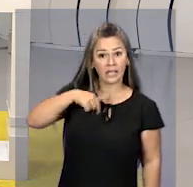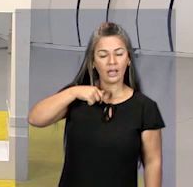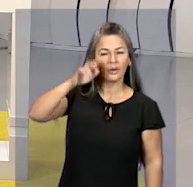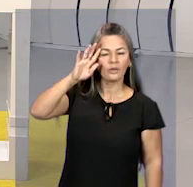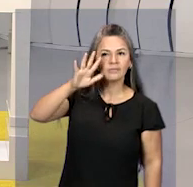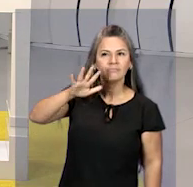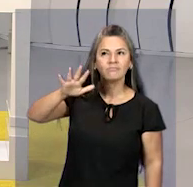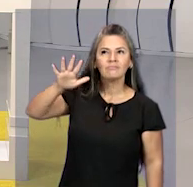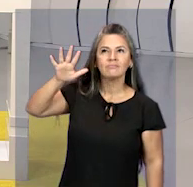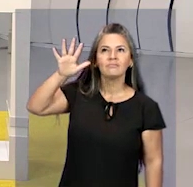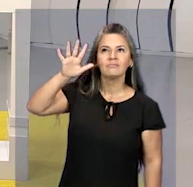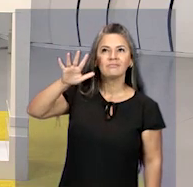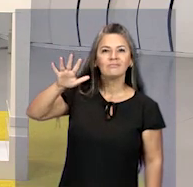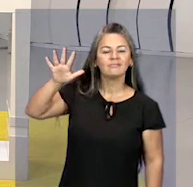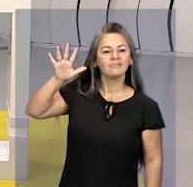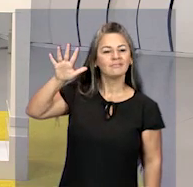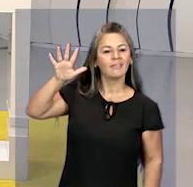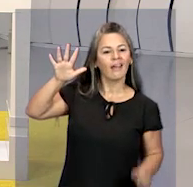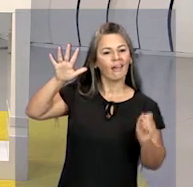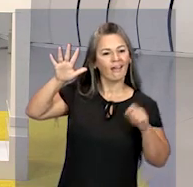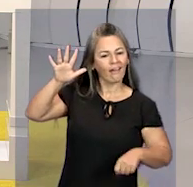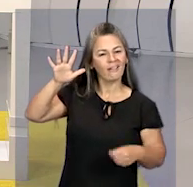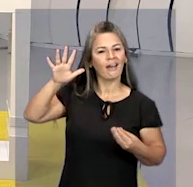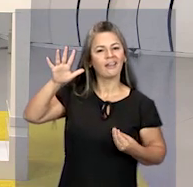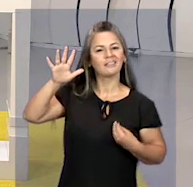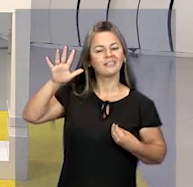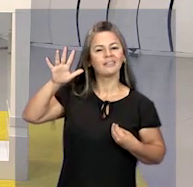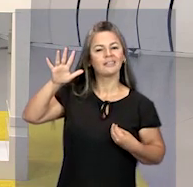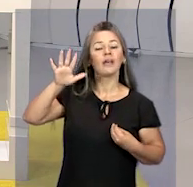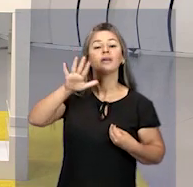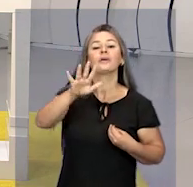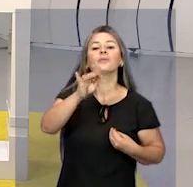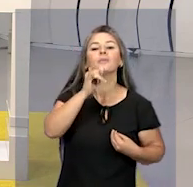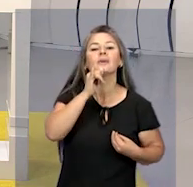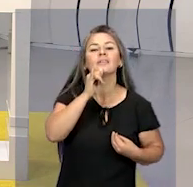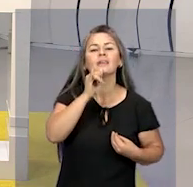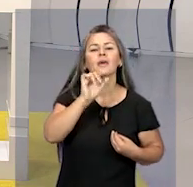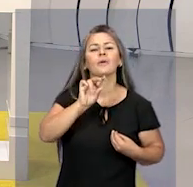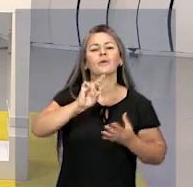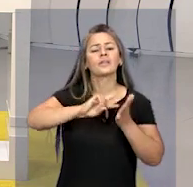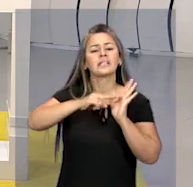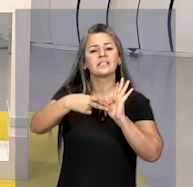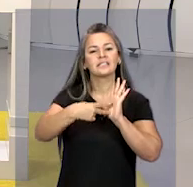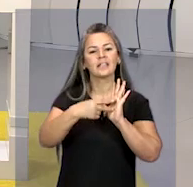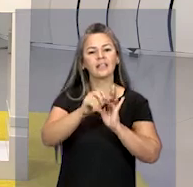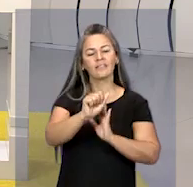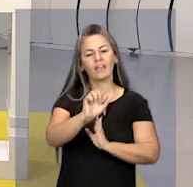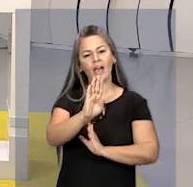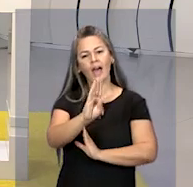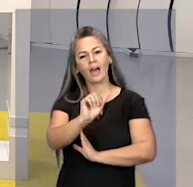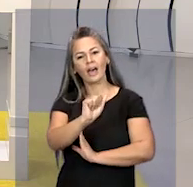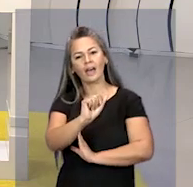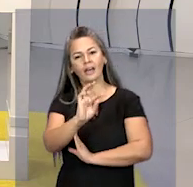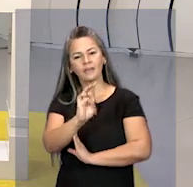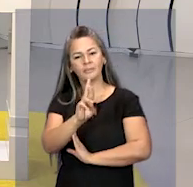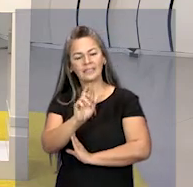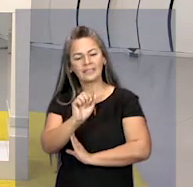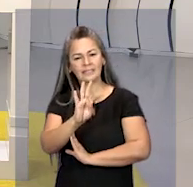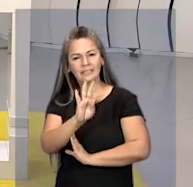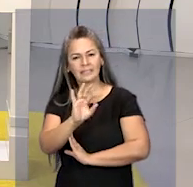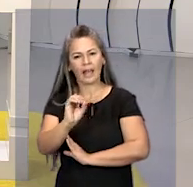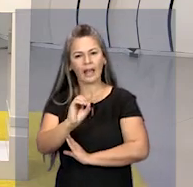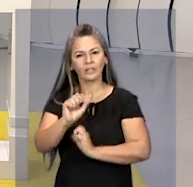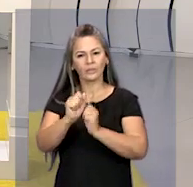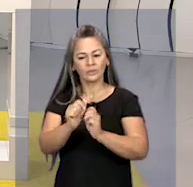penso no abstrato. O que é abstrato? Daqui a pouco a gente vai ter um exemplo de um artista bem famoso, quando ele dialogou com o abstrato,